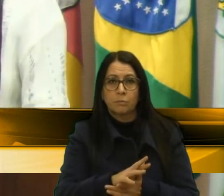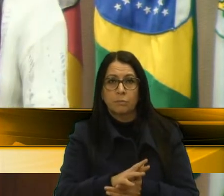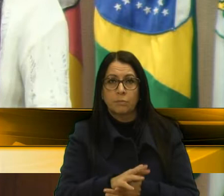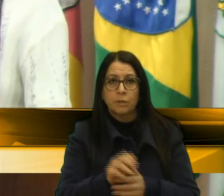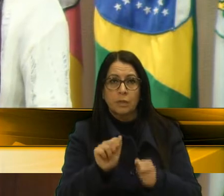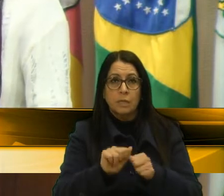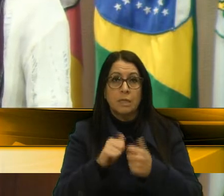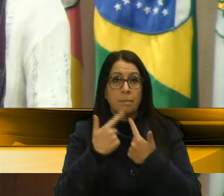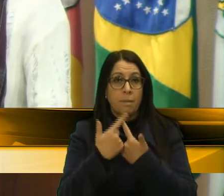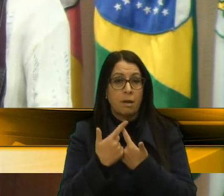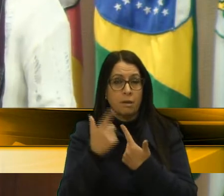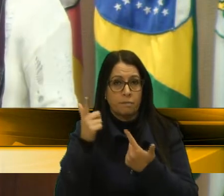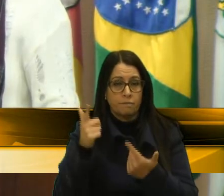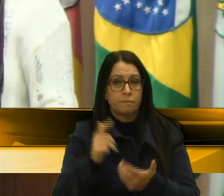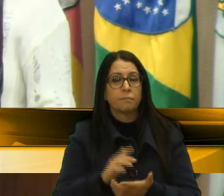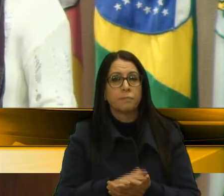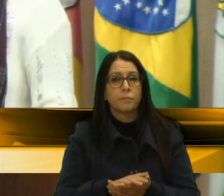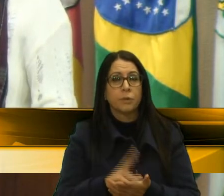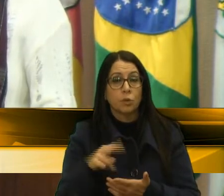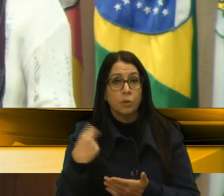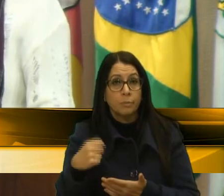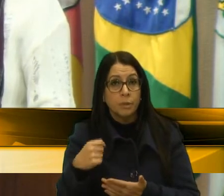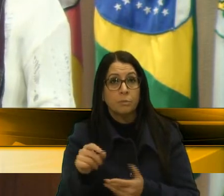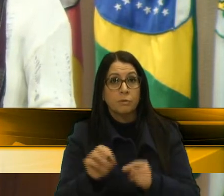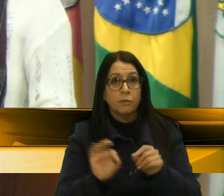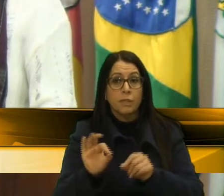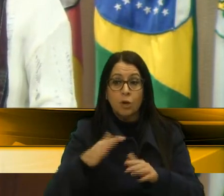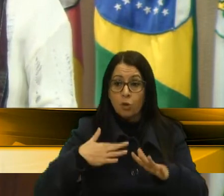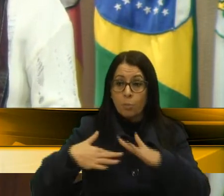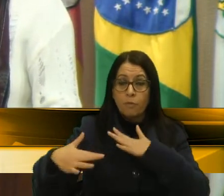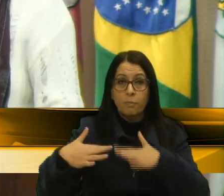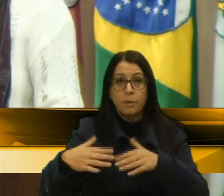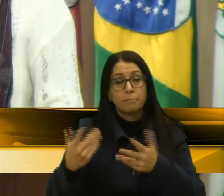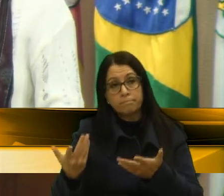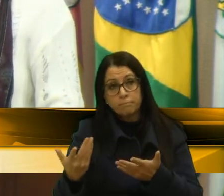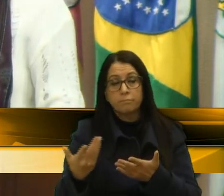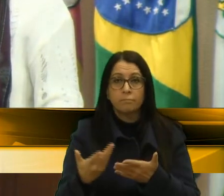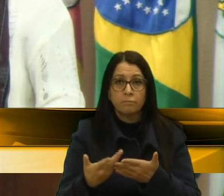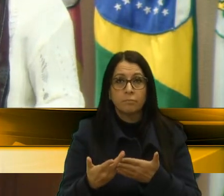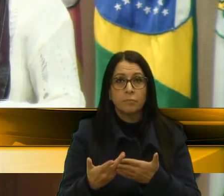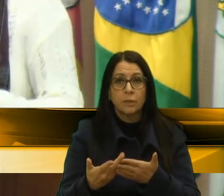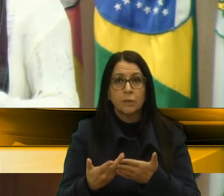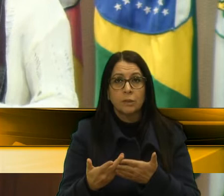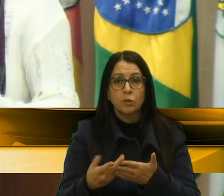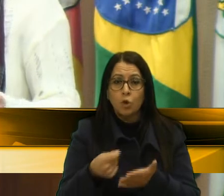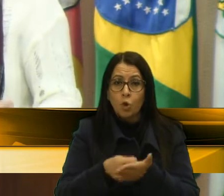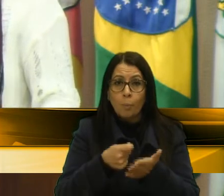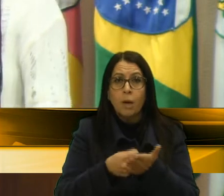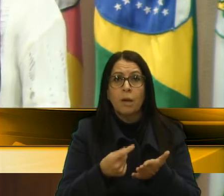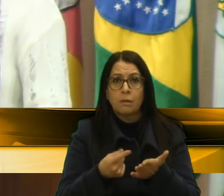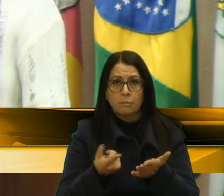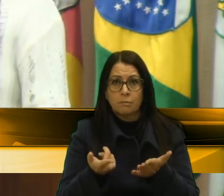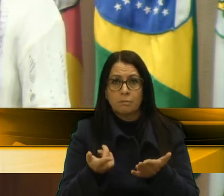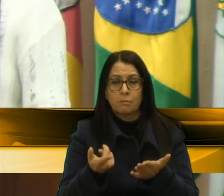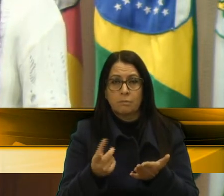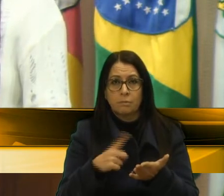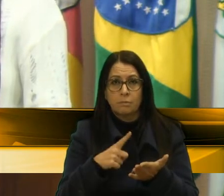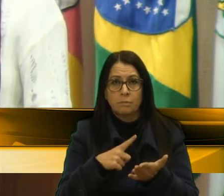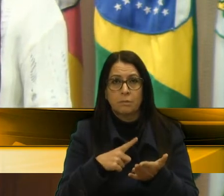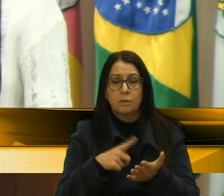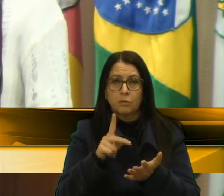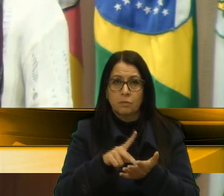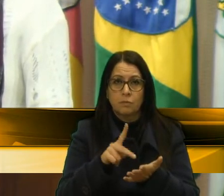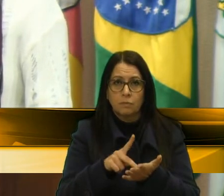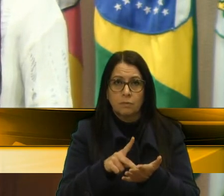Assembleia Legislativa, e que nós precisamos fazer um movimento no sentido de cobrar que isso tenha, de